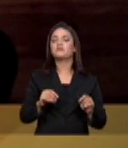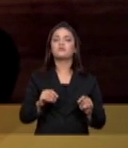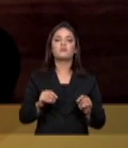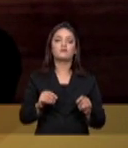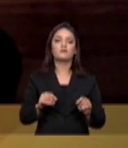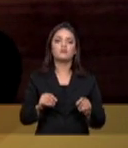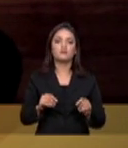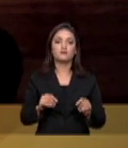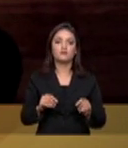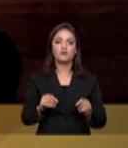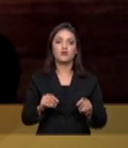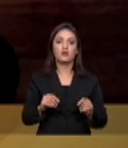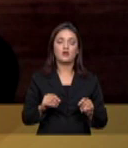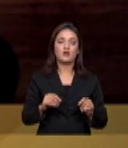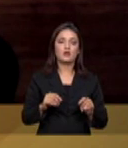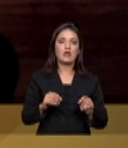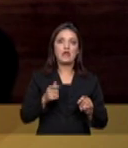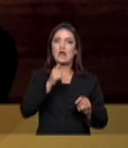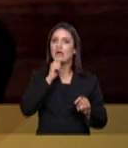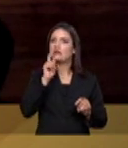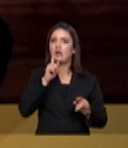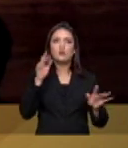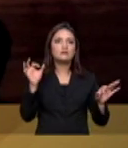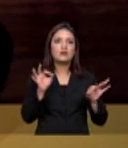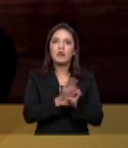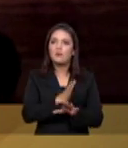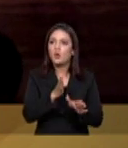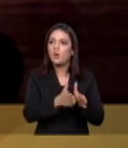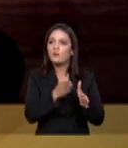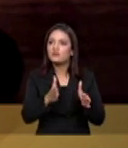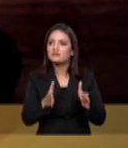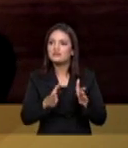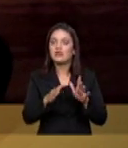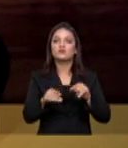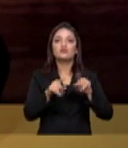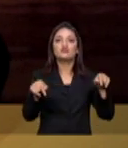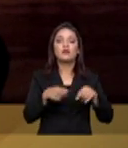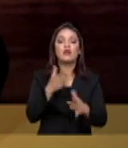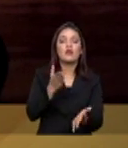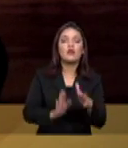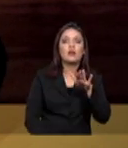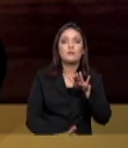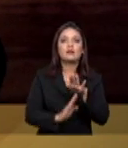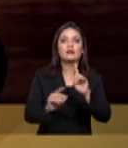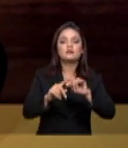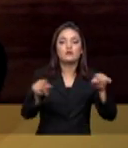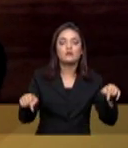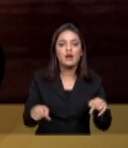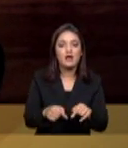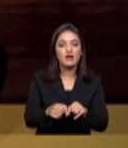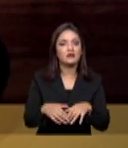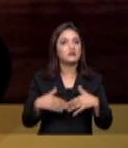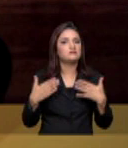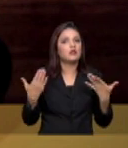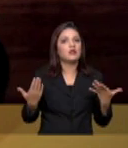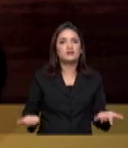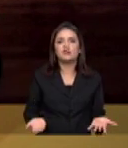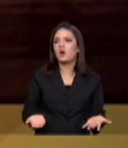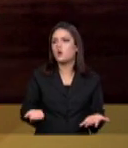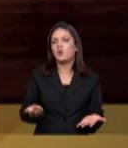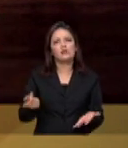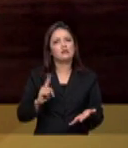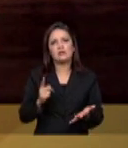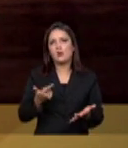conclusão de Processo Administrativo demarcatório inviabiliza o reconhecimento da tradicionalidade